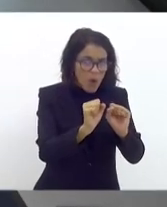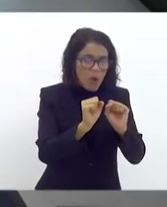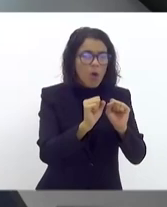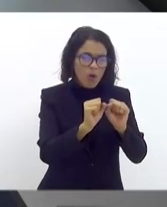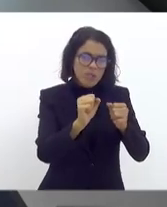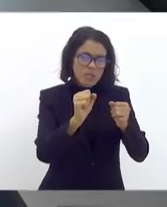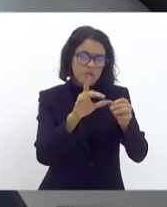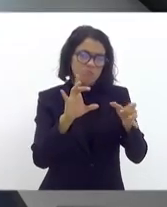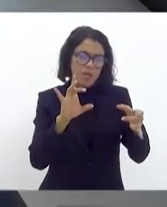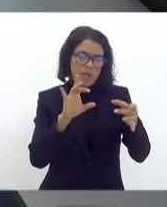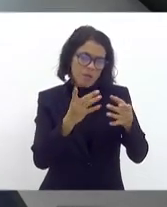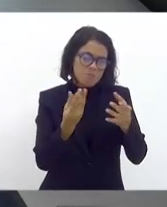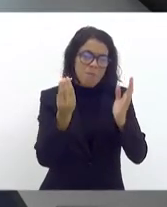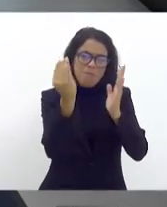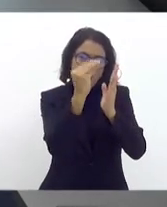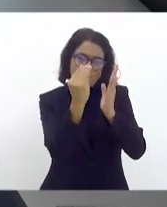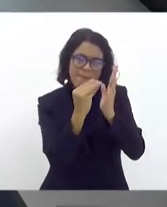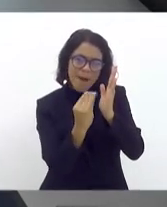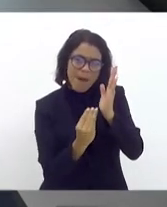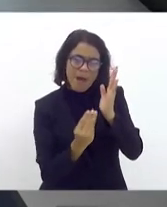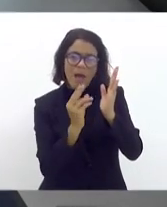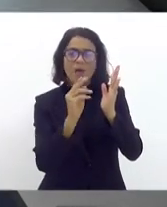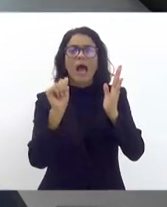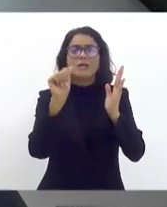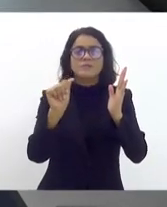elencar essas associações? Pode deixar.